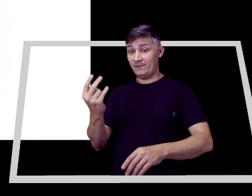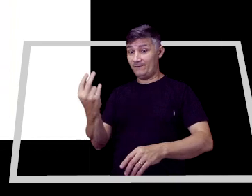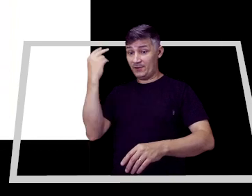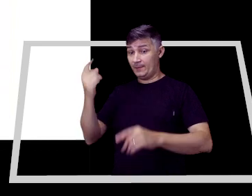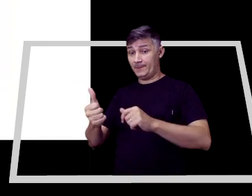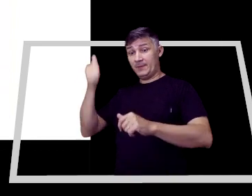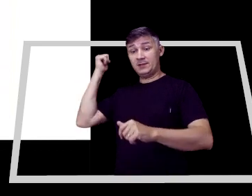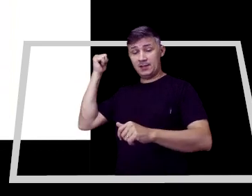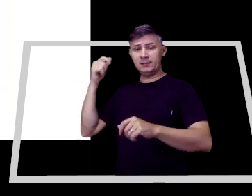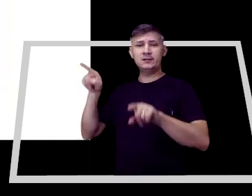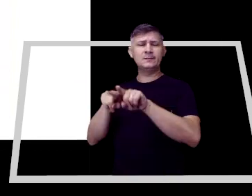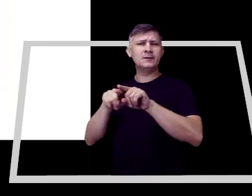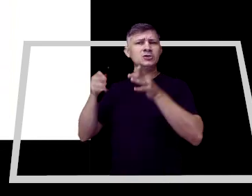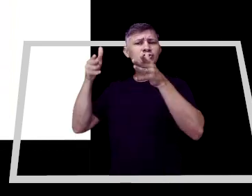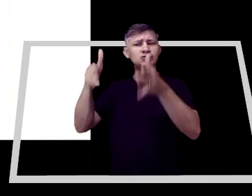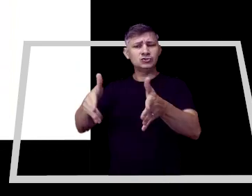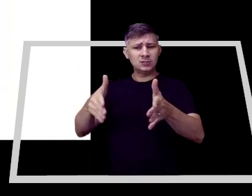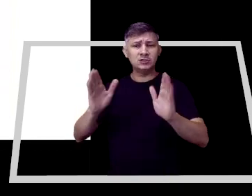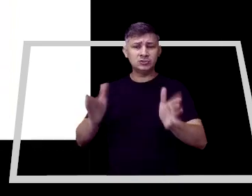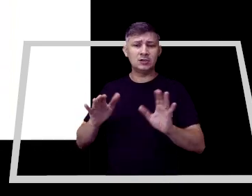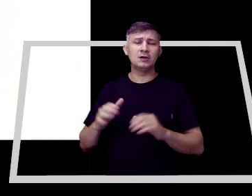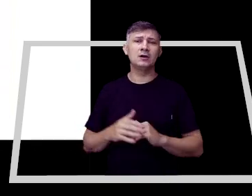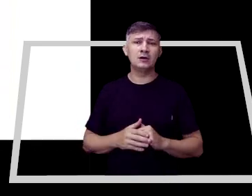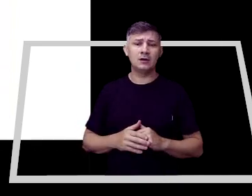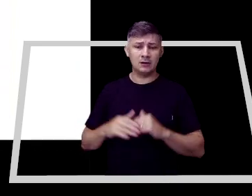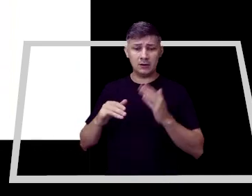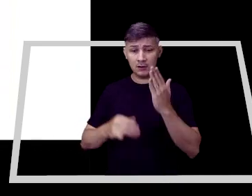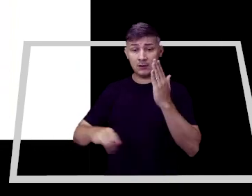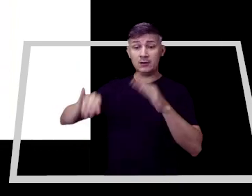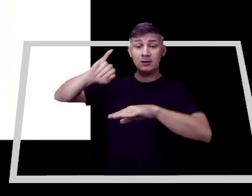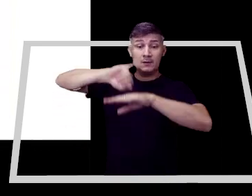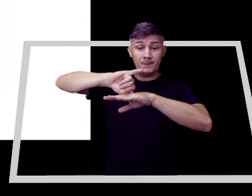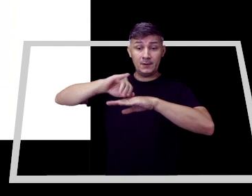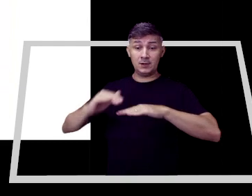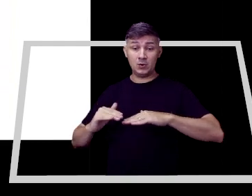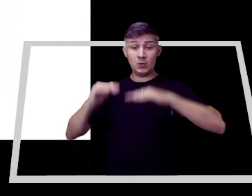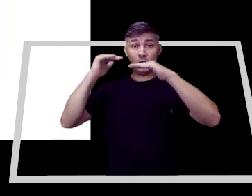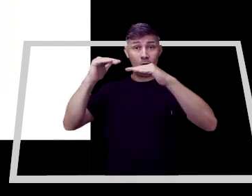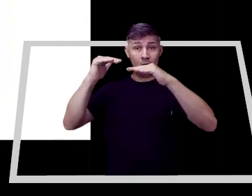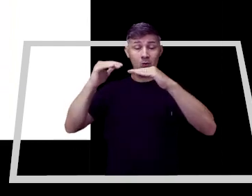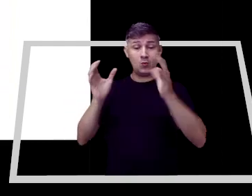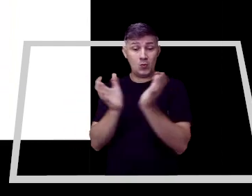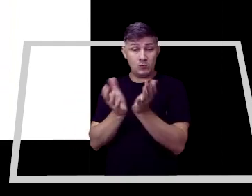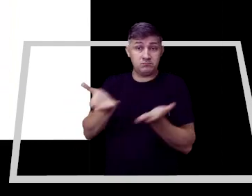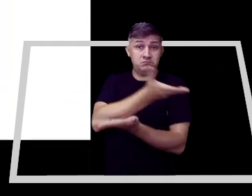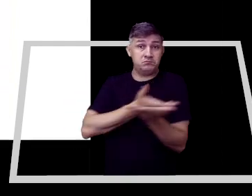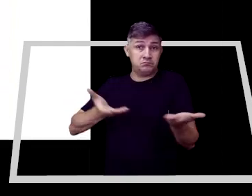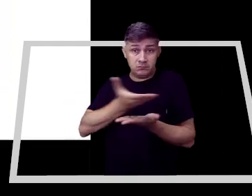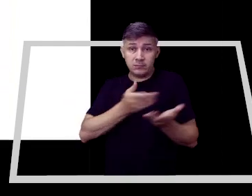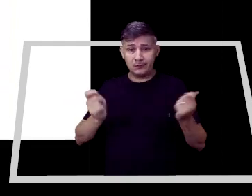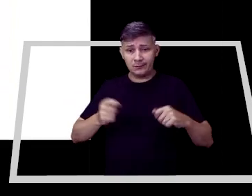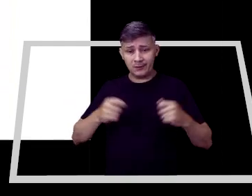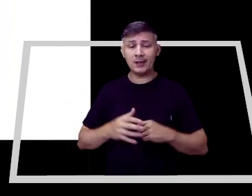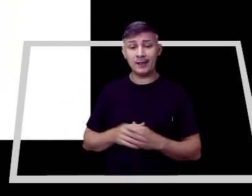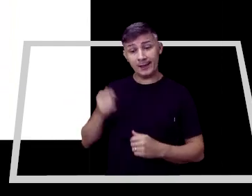essa chegada, então, em ponte que chega nesse piso que tem um pouco das atividades coletivas. Essa é um pouco a ideia